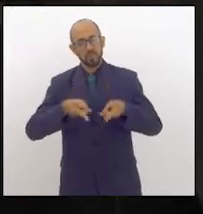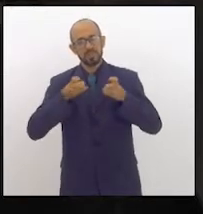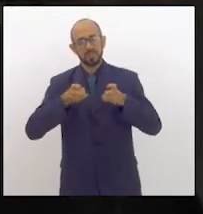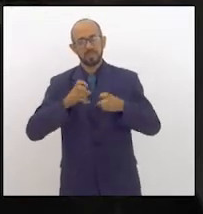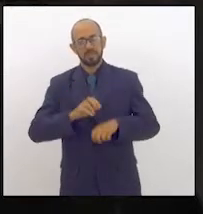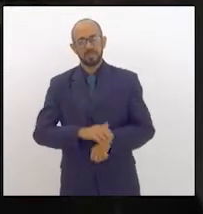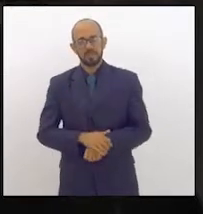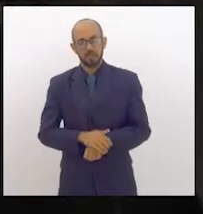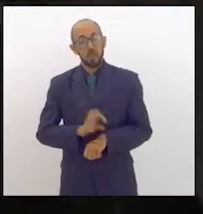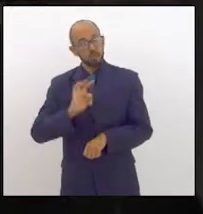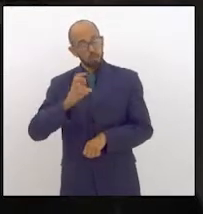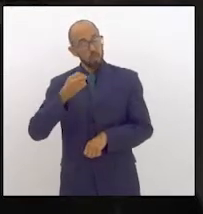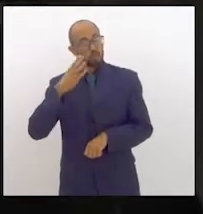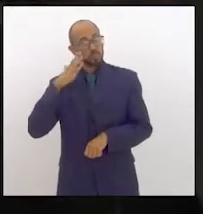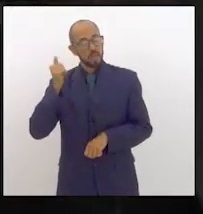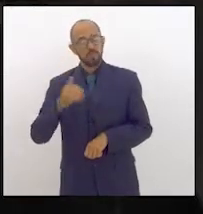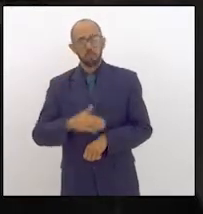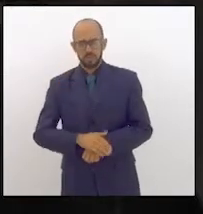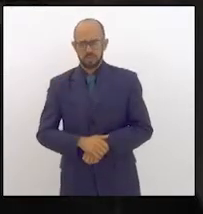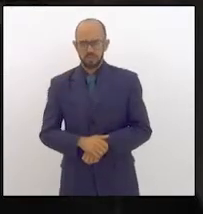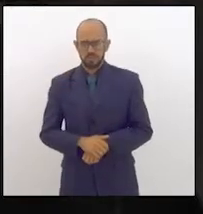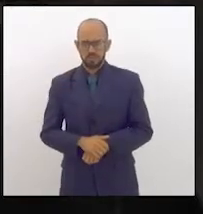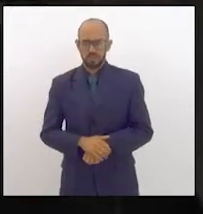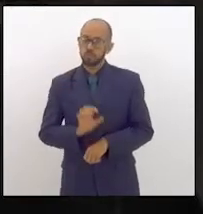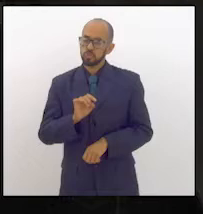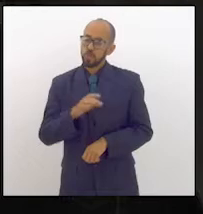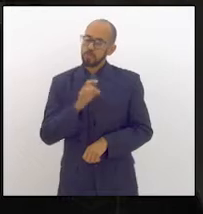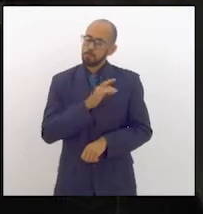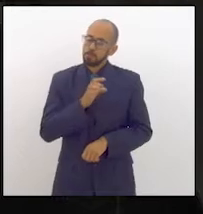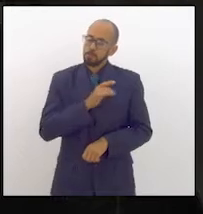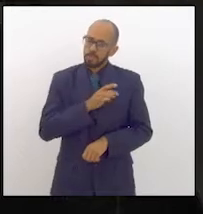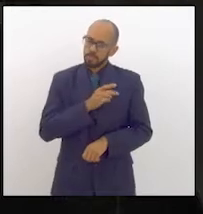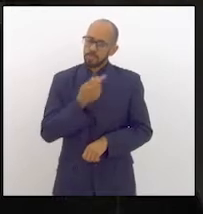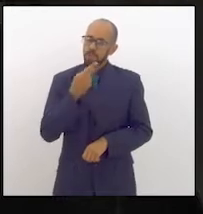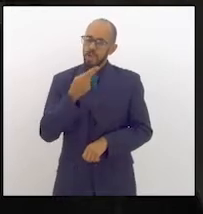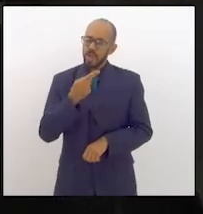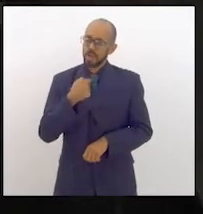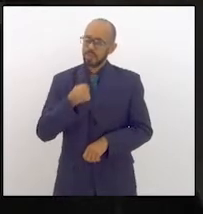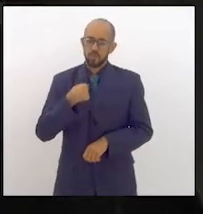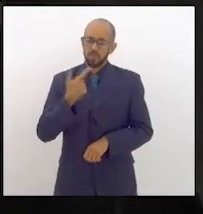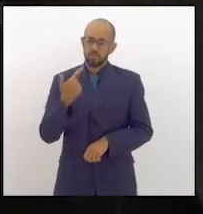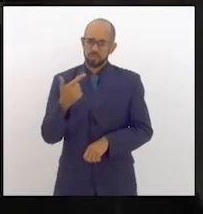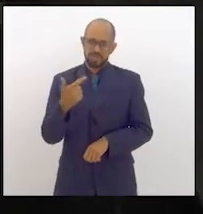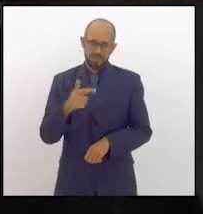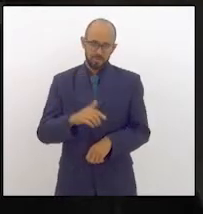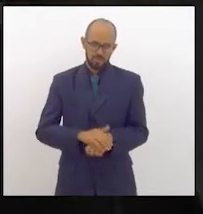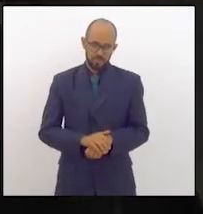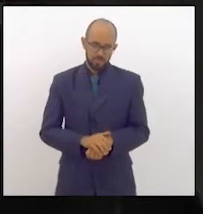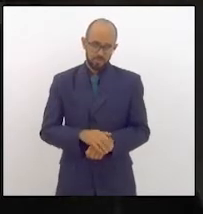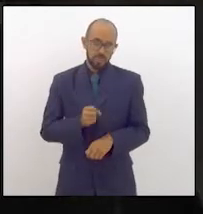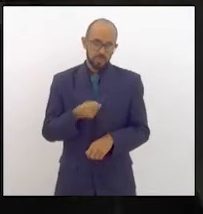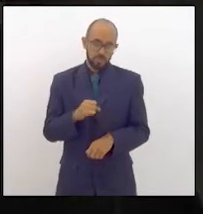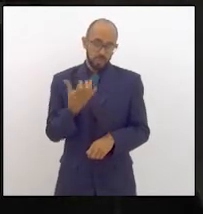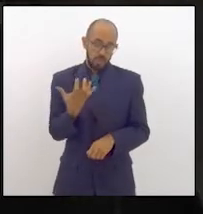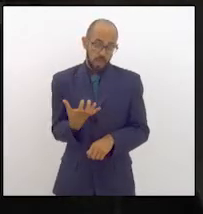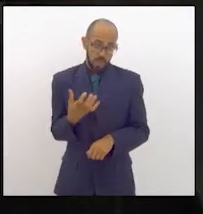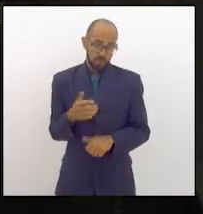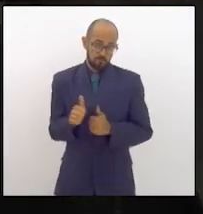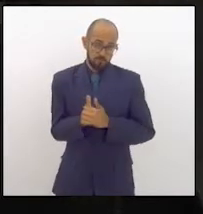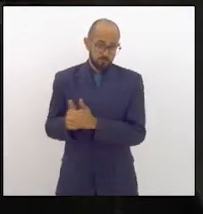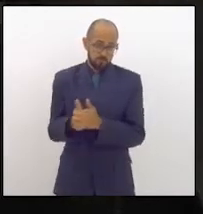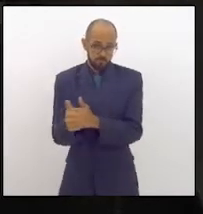todos sabem só tem medo de falar e se eu não tenho e se quiser continuar me